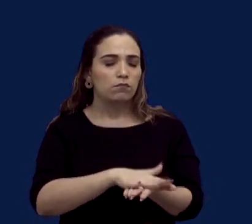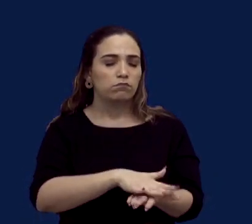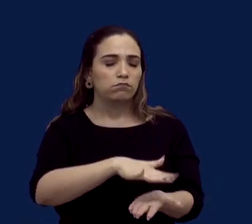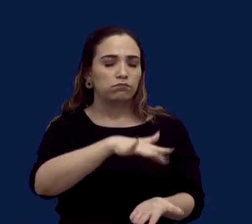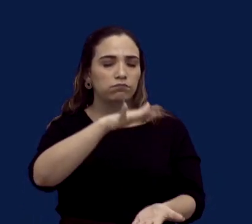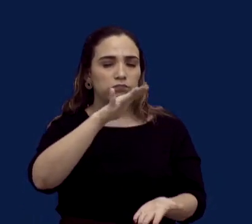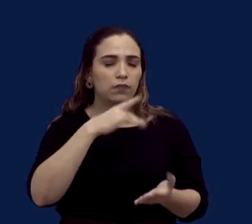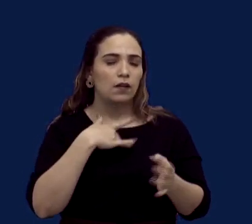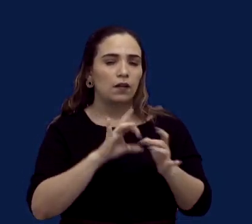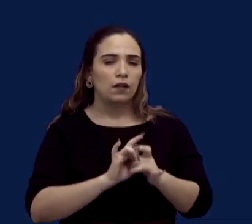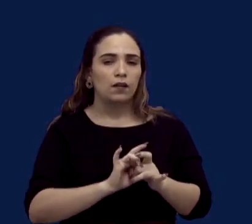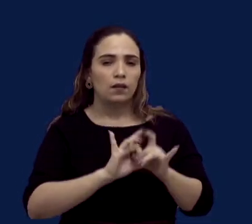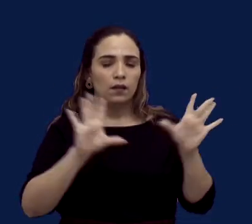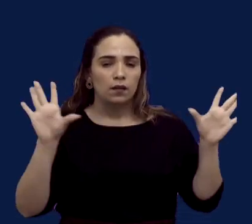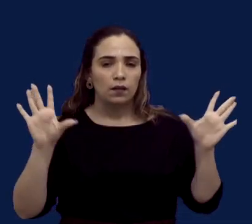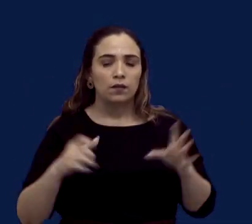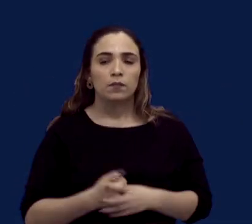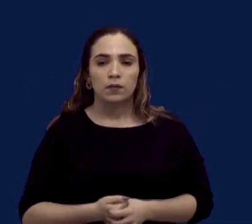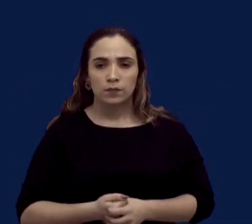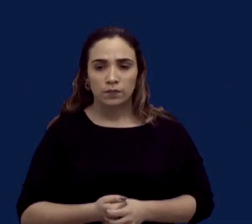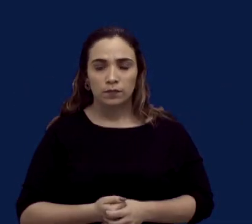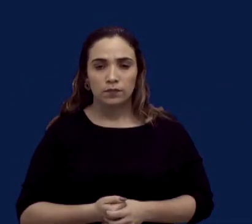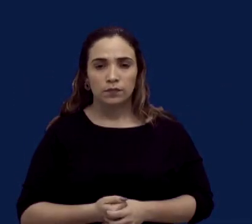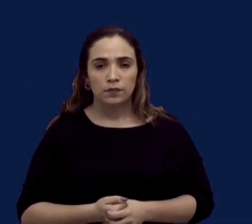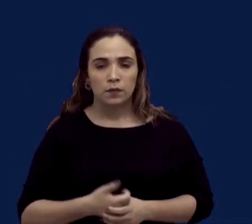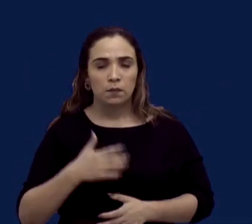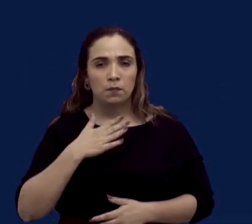liberar tudo, pronto, entreguei,